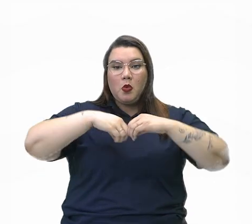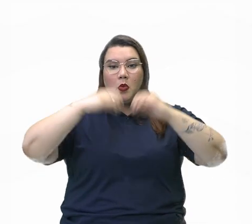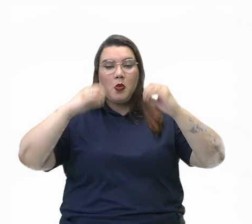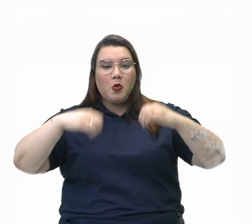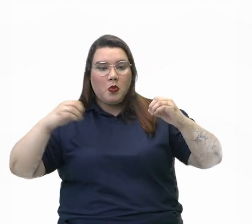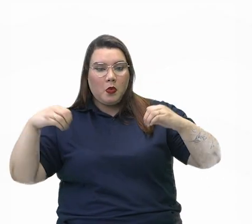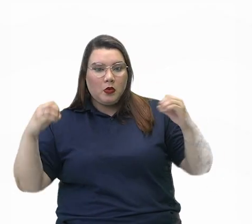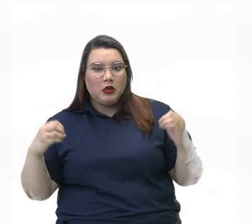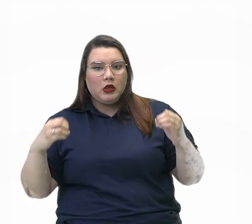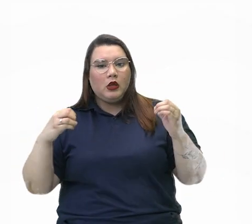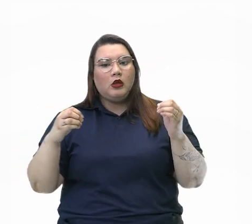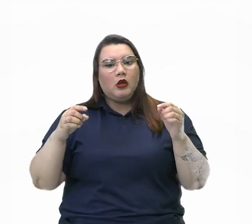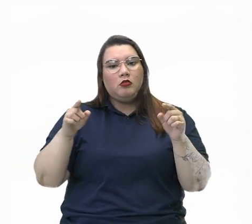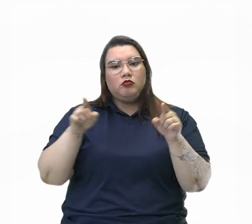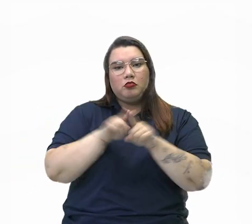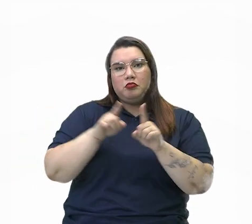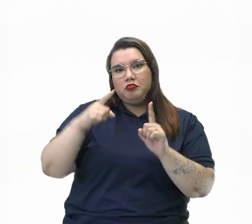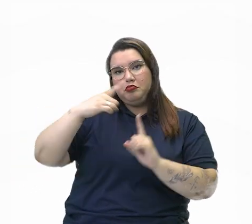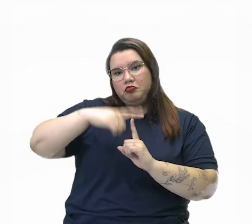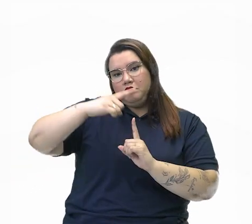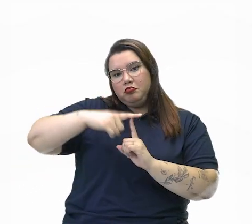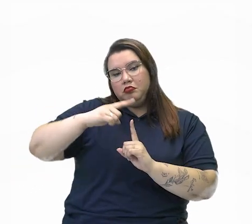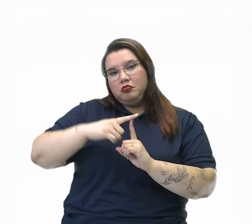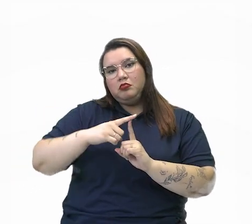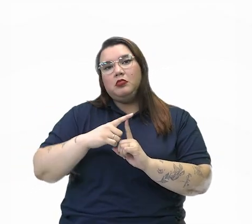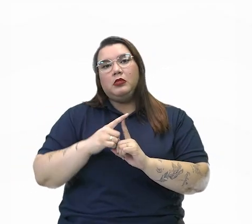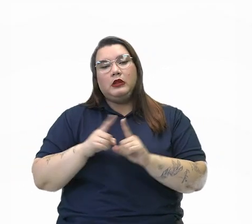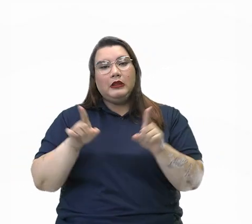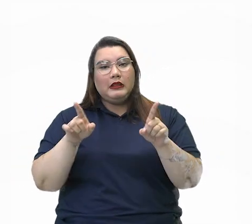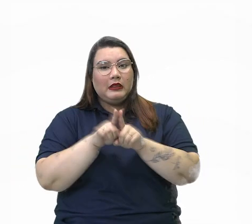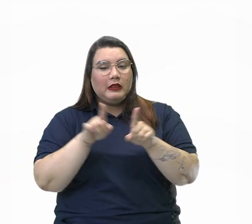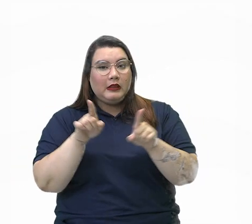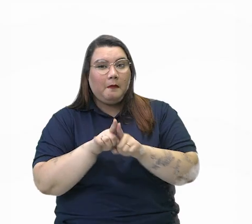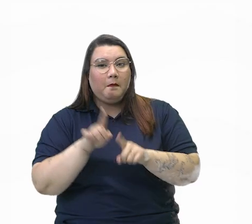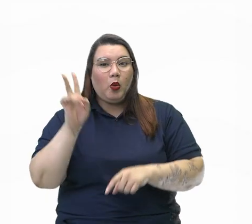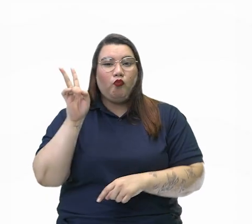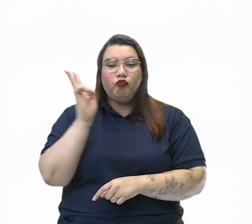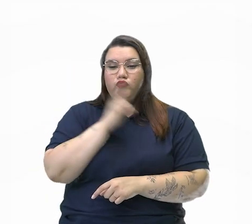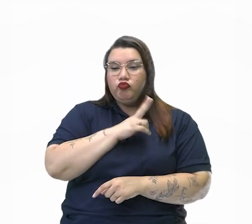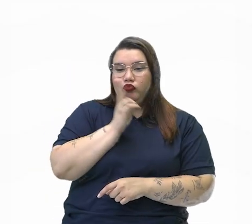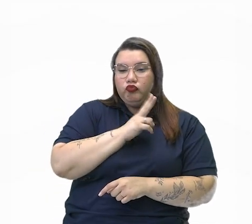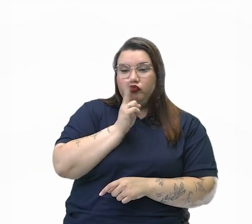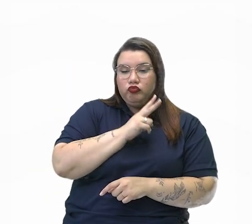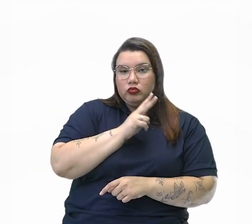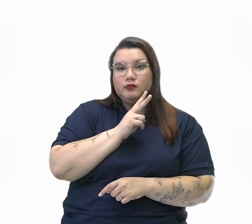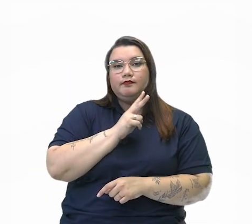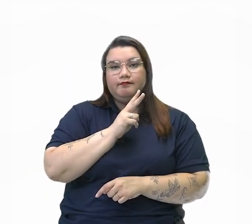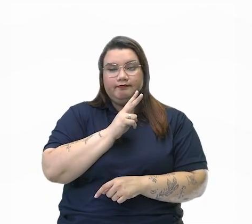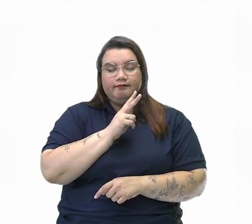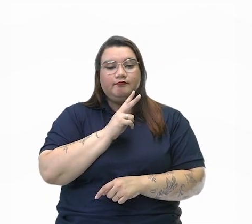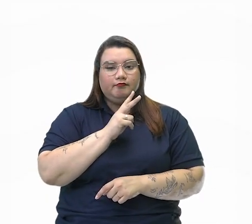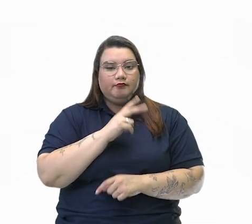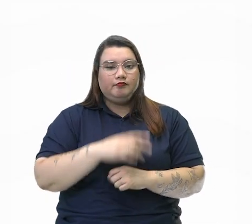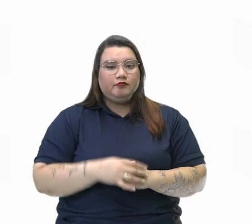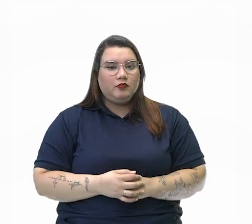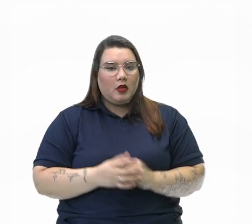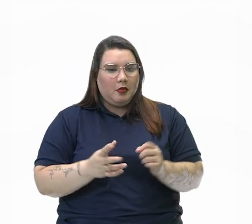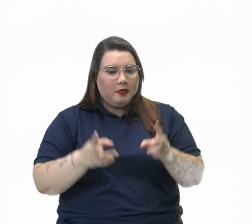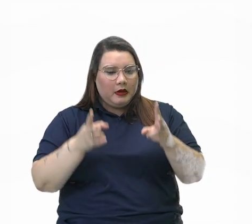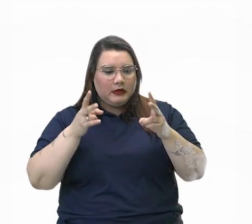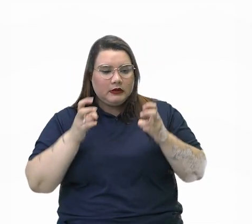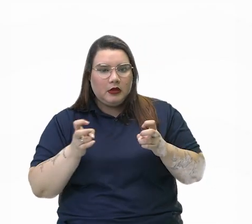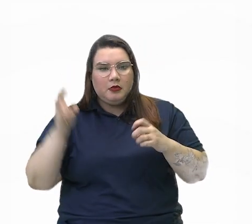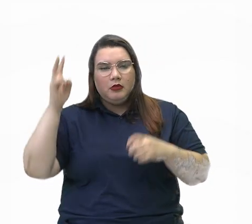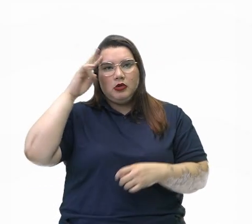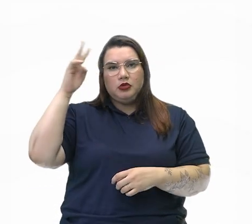de ondas e alguma espécie de ondas de alguma espécie e muito velozes.